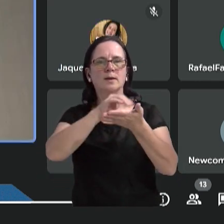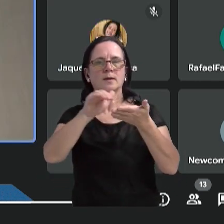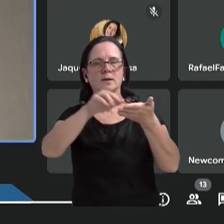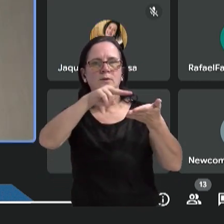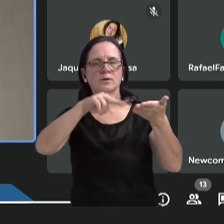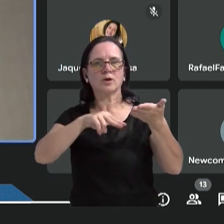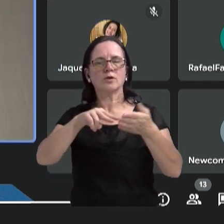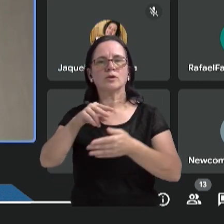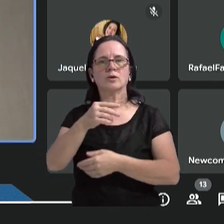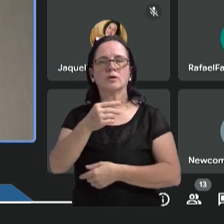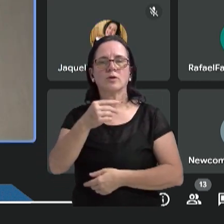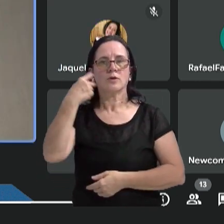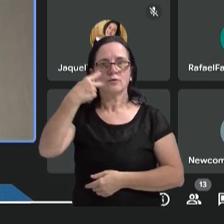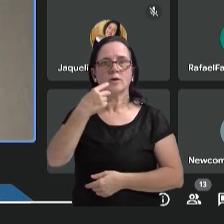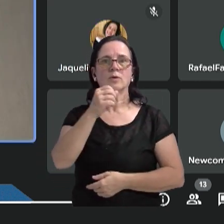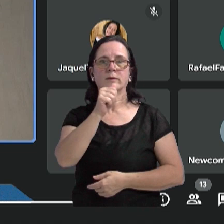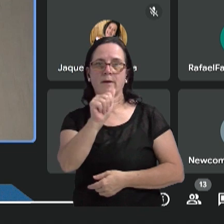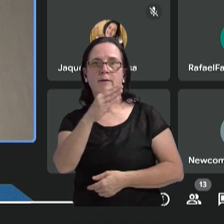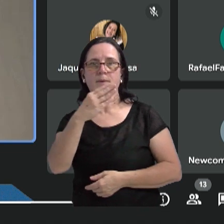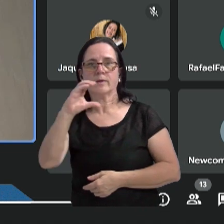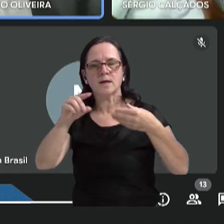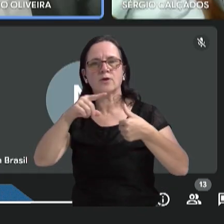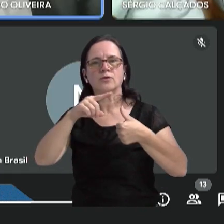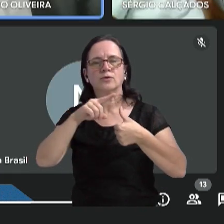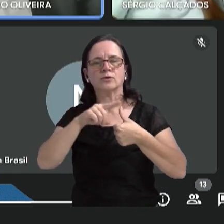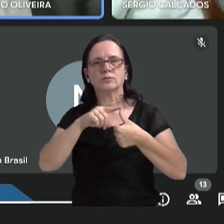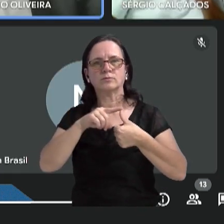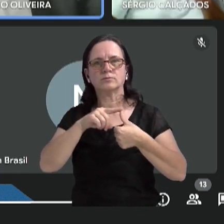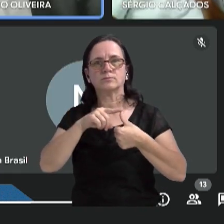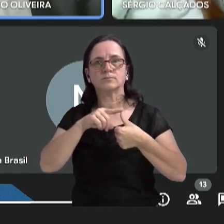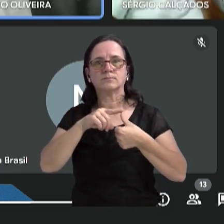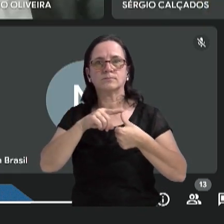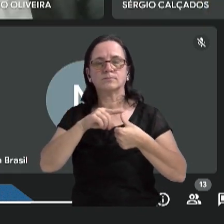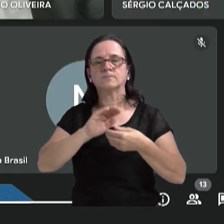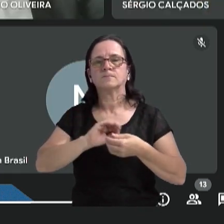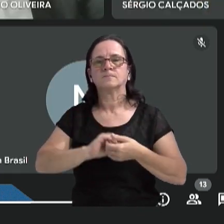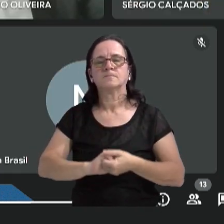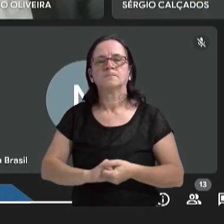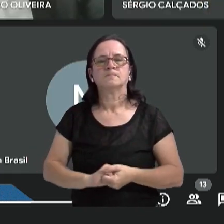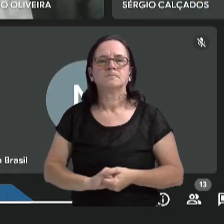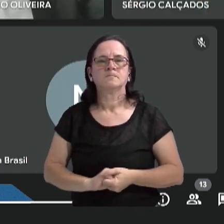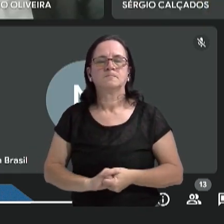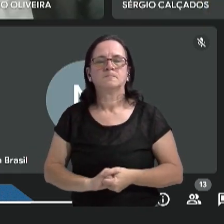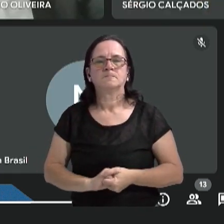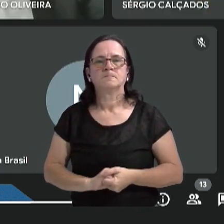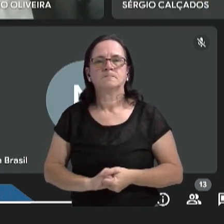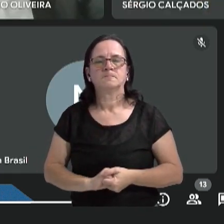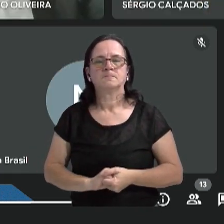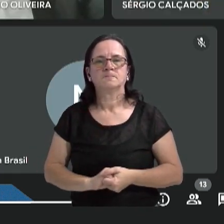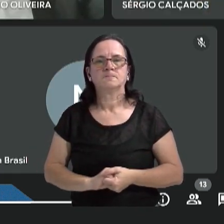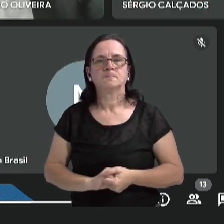fo a favor da manutenção dos vetos os vereadores Cléber do Cavaco afonsinho Alexandre